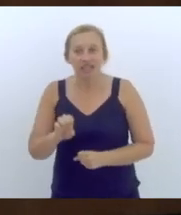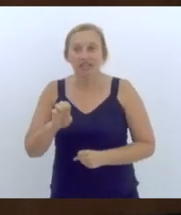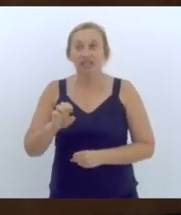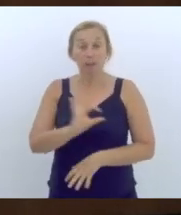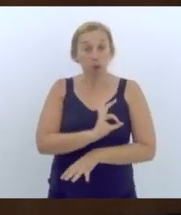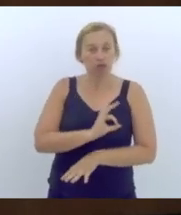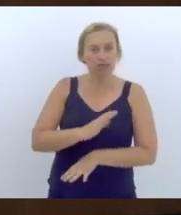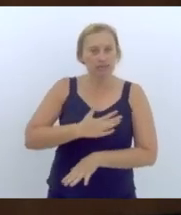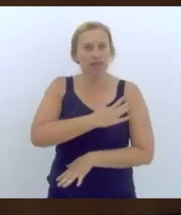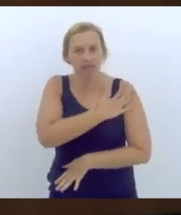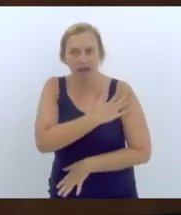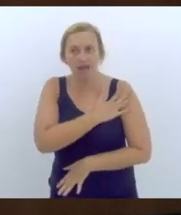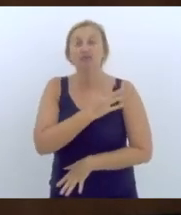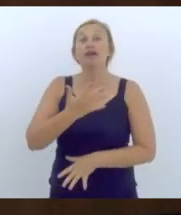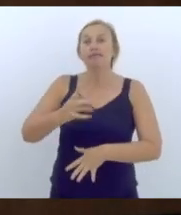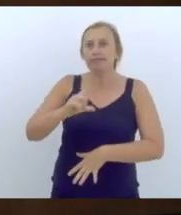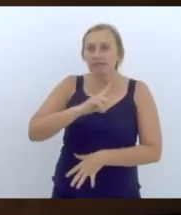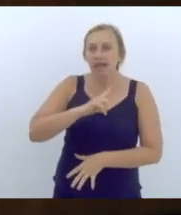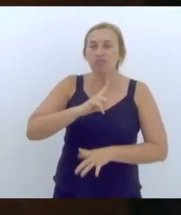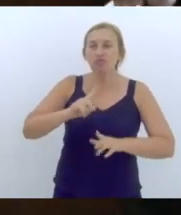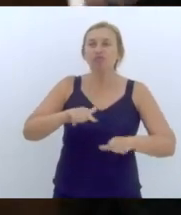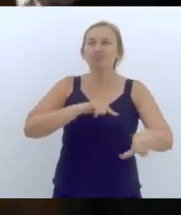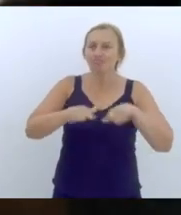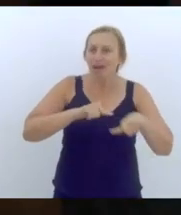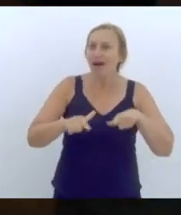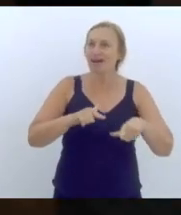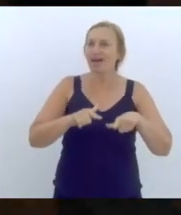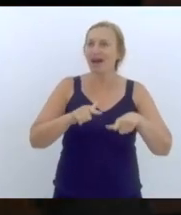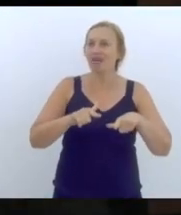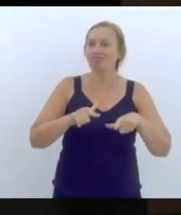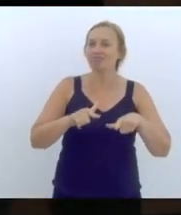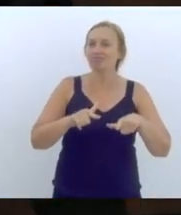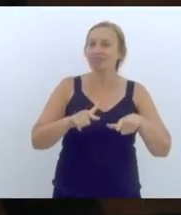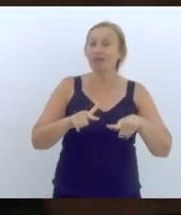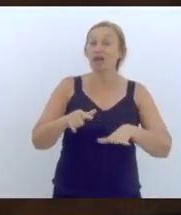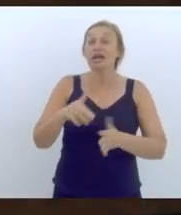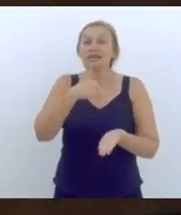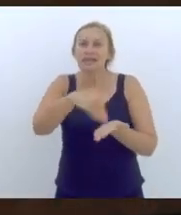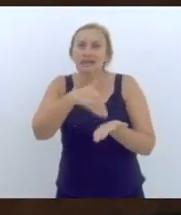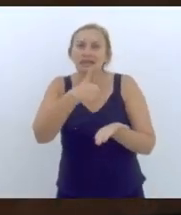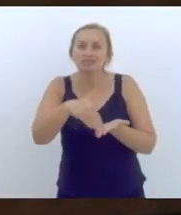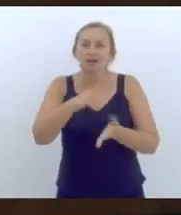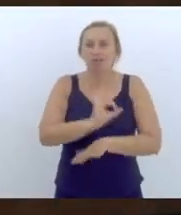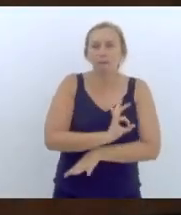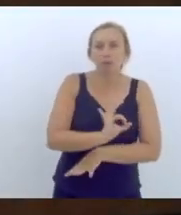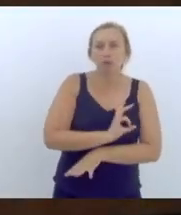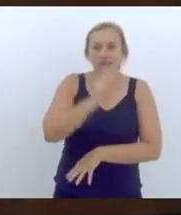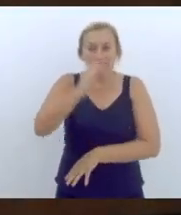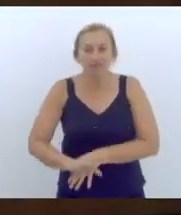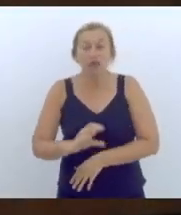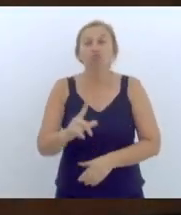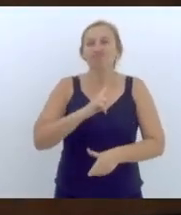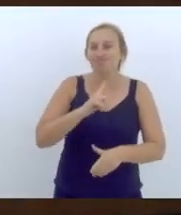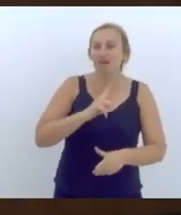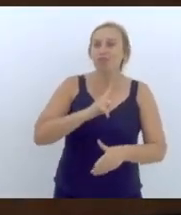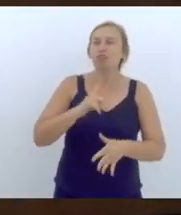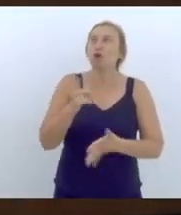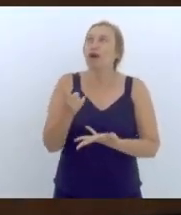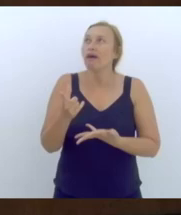Militar, temos que atuar, ao secretário da Polícia Civil, nós temos que elucidar todos